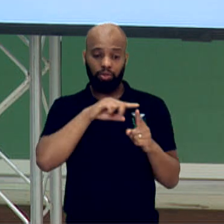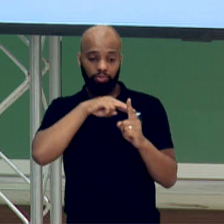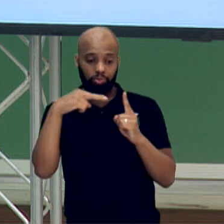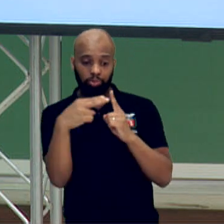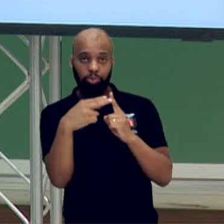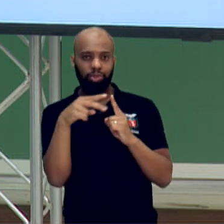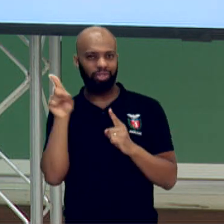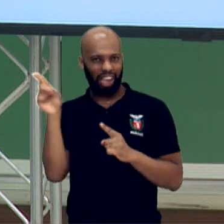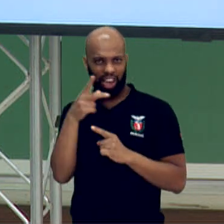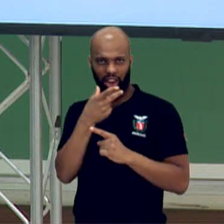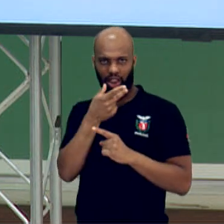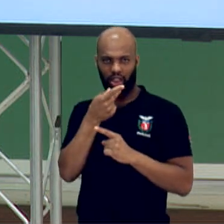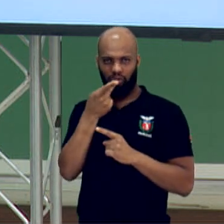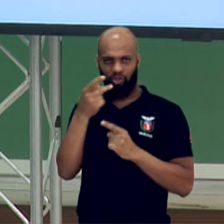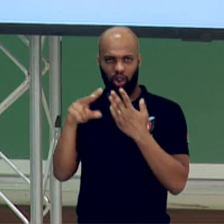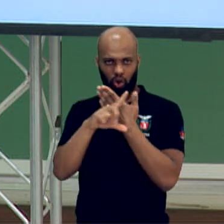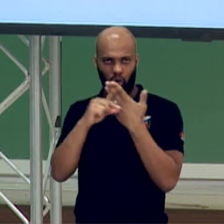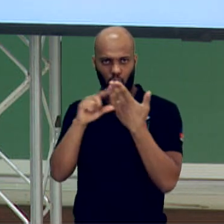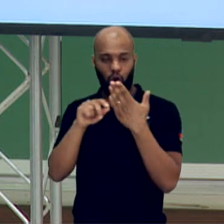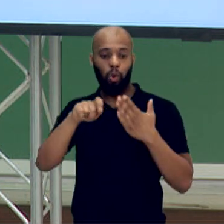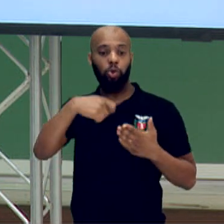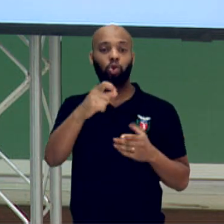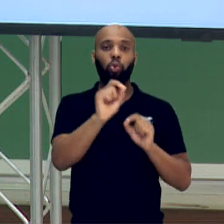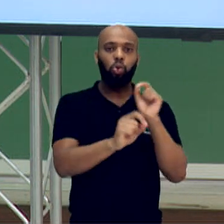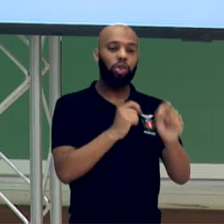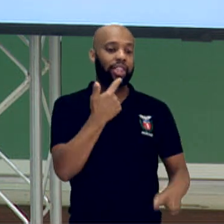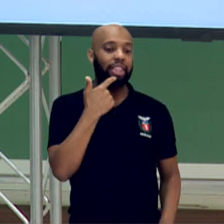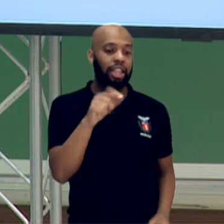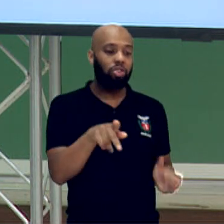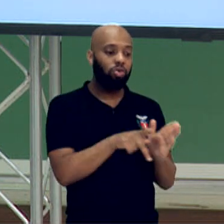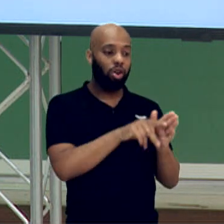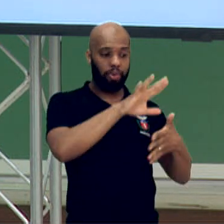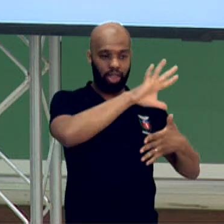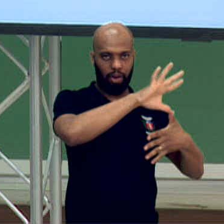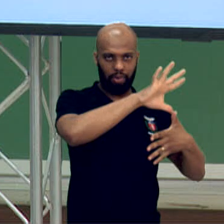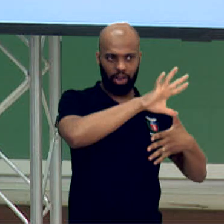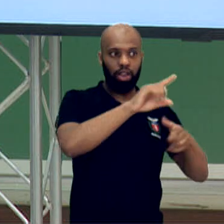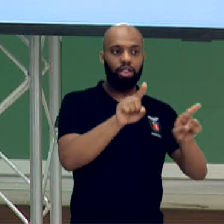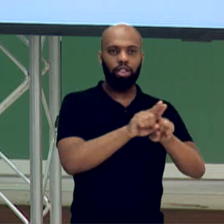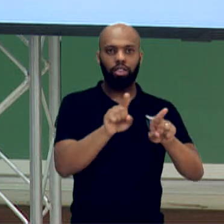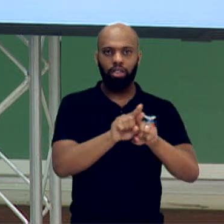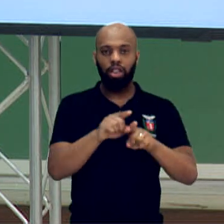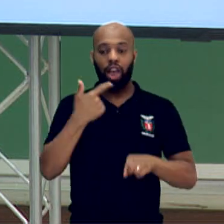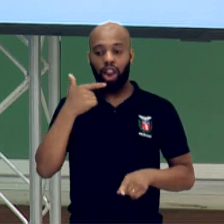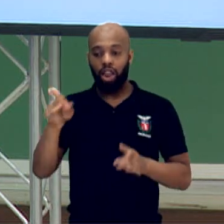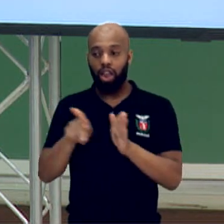sobre o uso da língua na América e o contexto espanhol. E pode ser organizado em